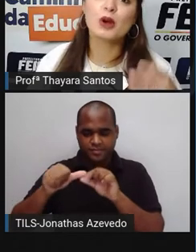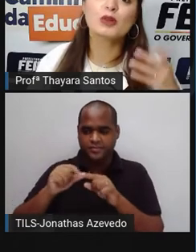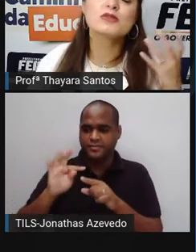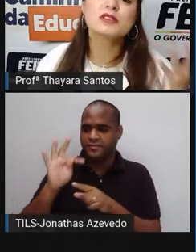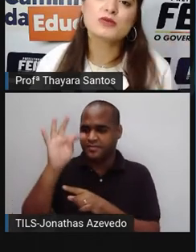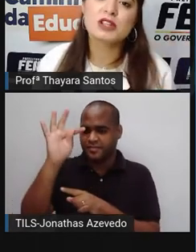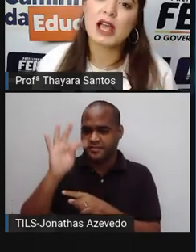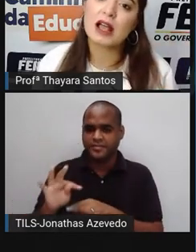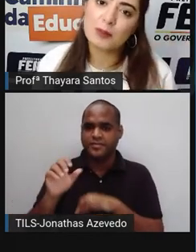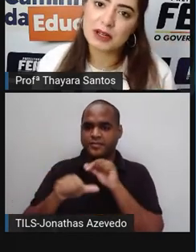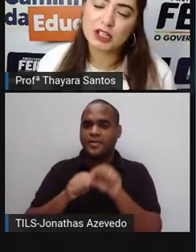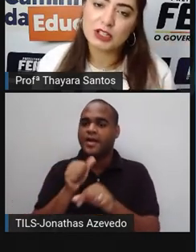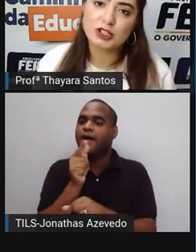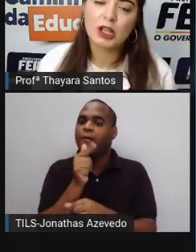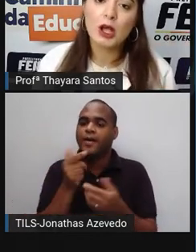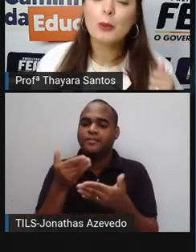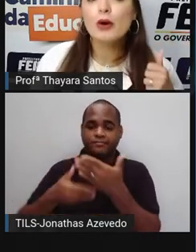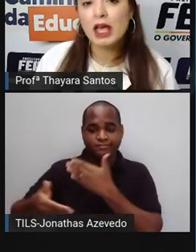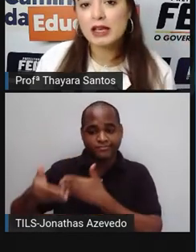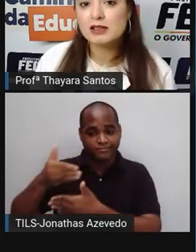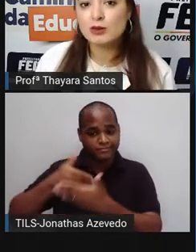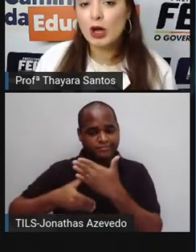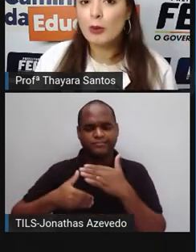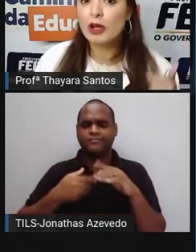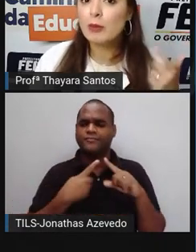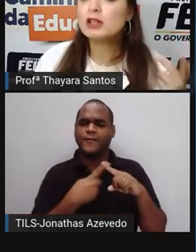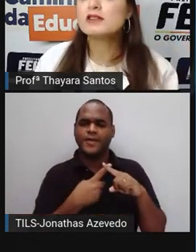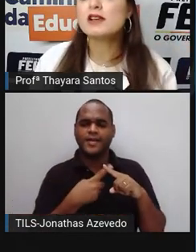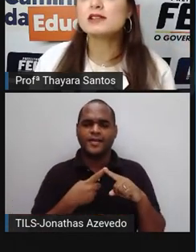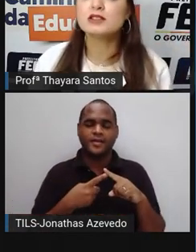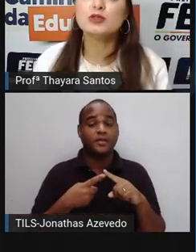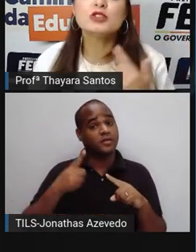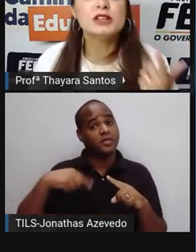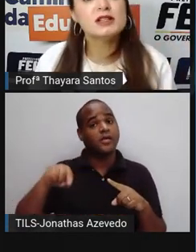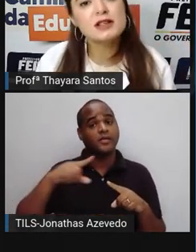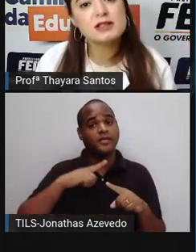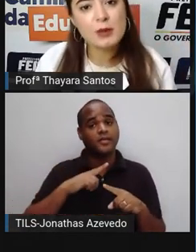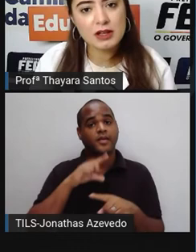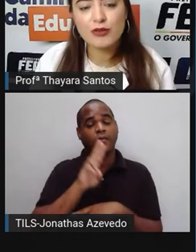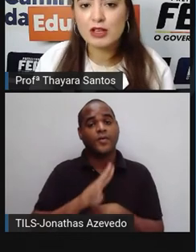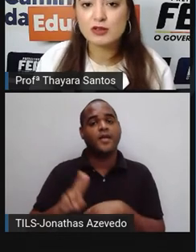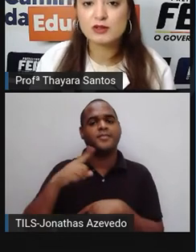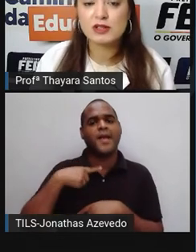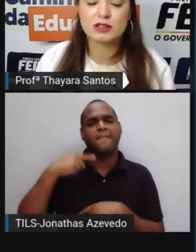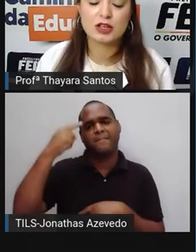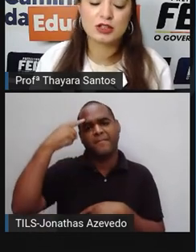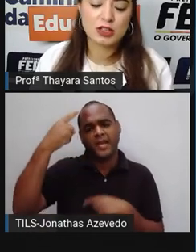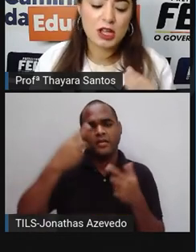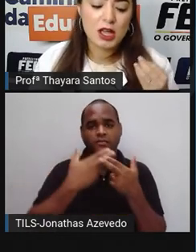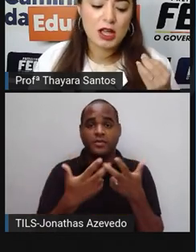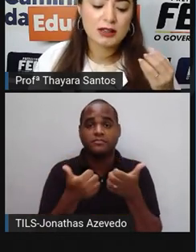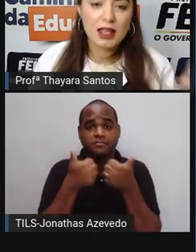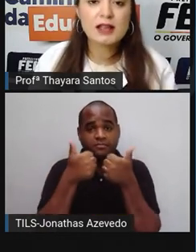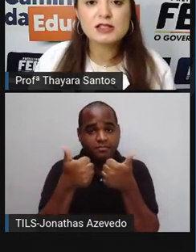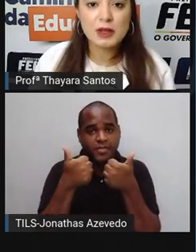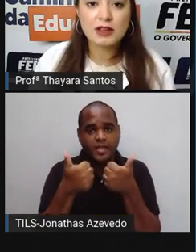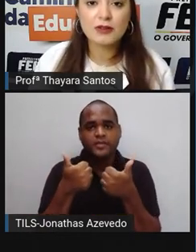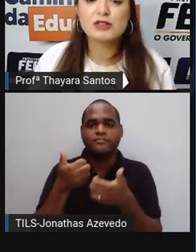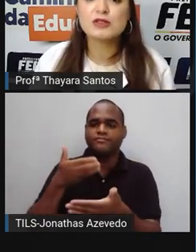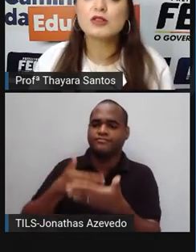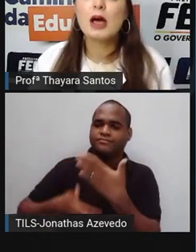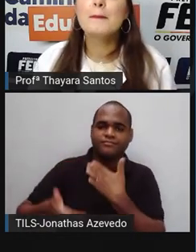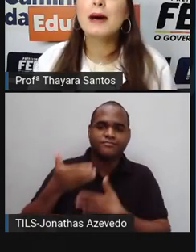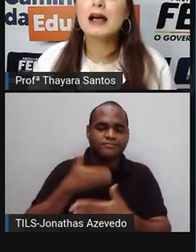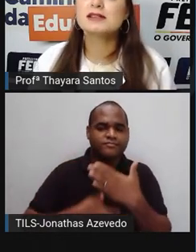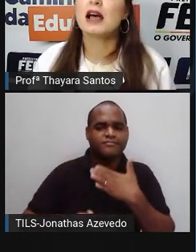de produção de água para gente porque isso porque muitas vezes a gente utiliza esses benefícios a gente tem esses